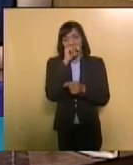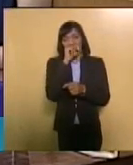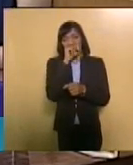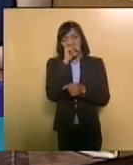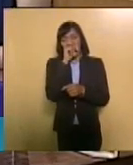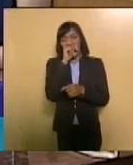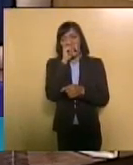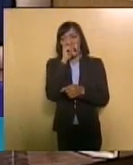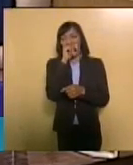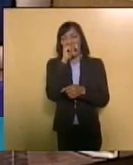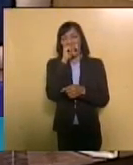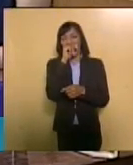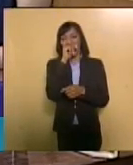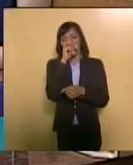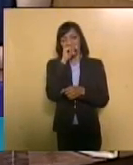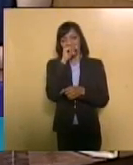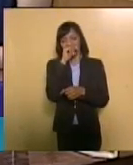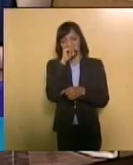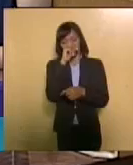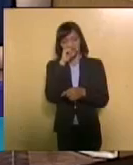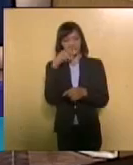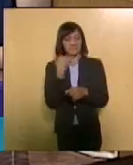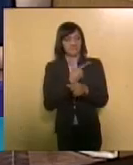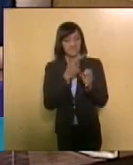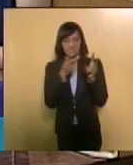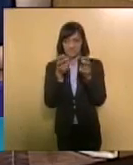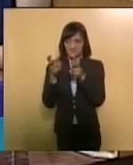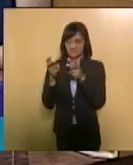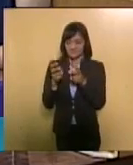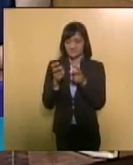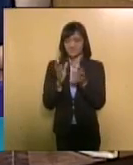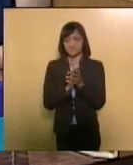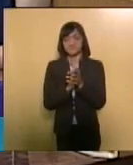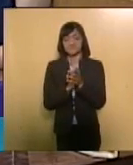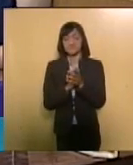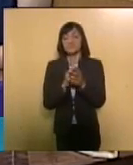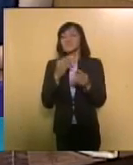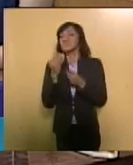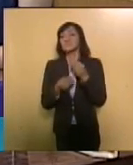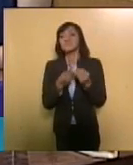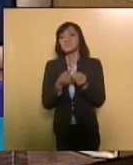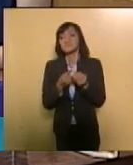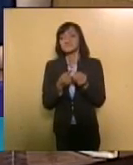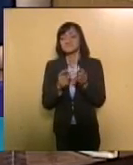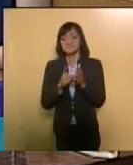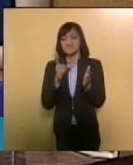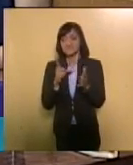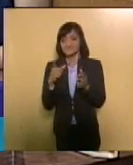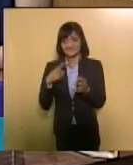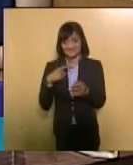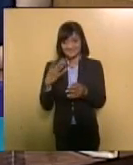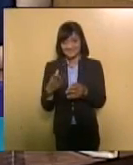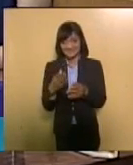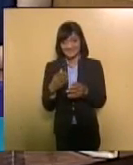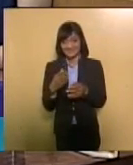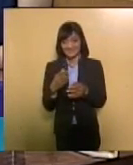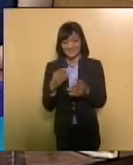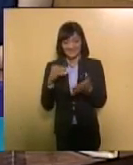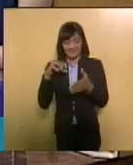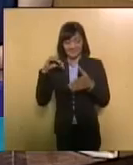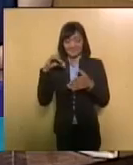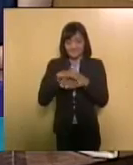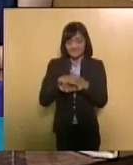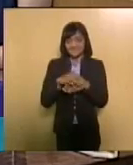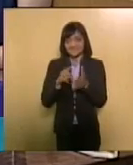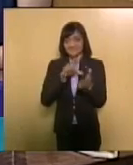então nós fomos observar o que que esses caras fizeram né Qual era esse coctel antiad de pílulas antiad que foram feitas ali naqueles